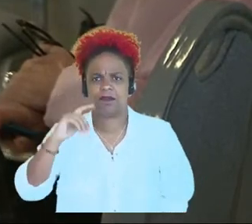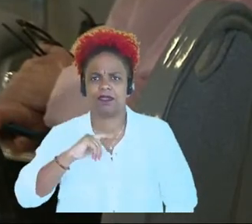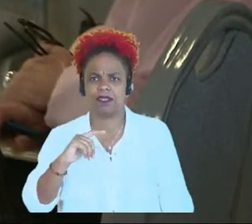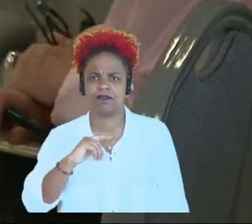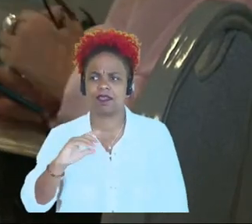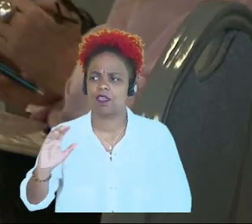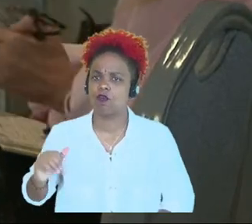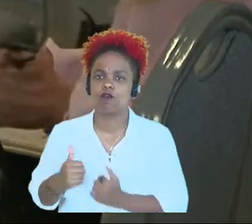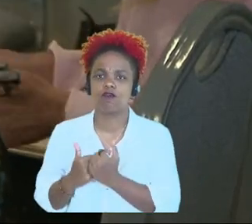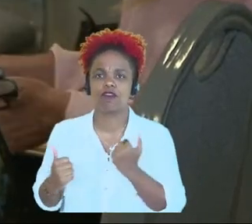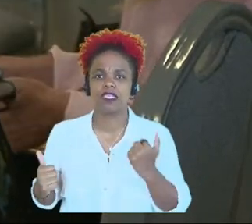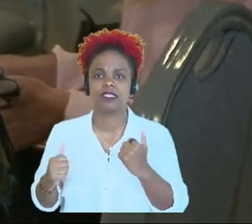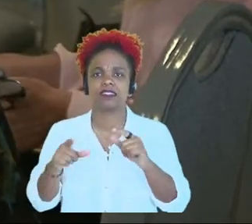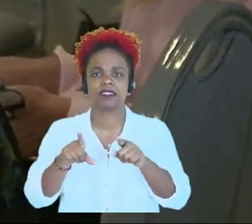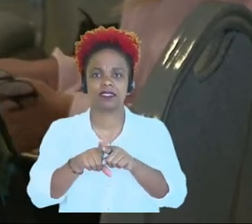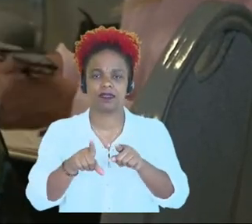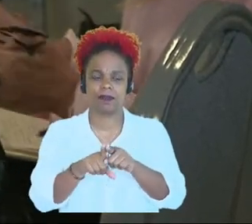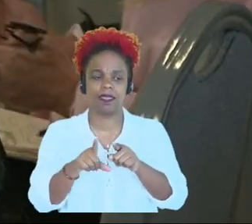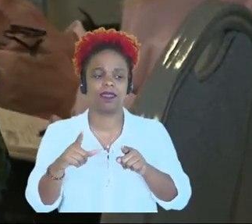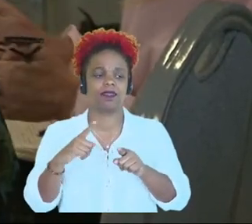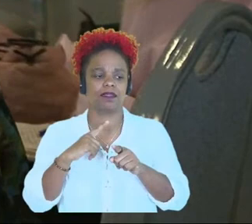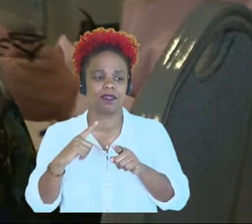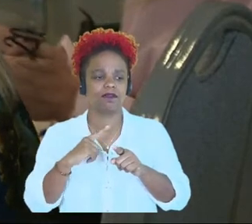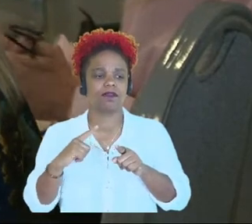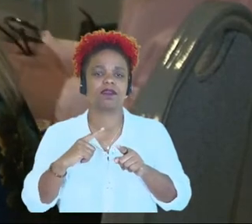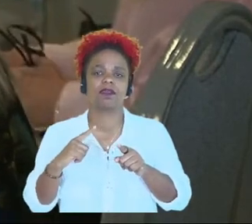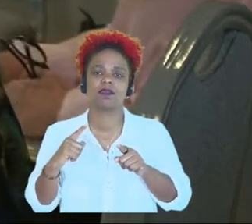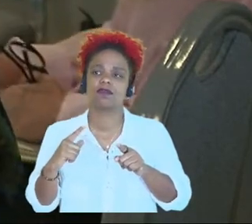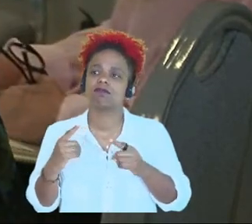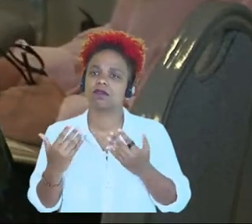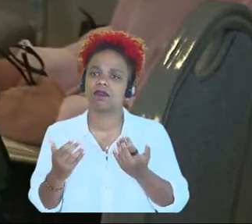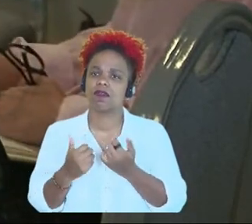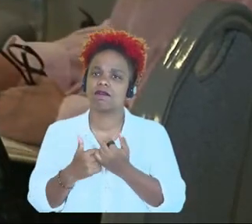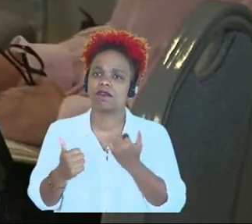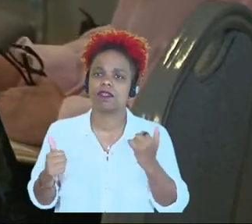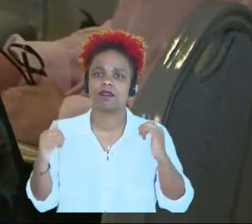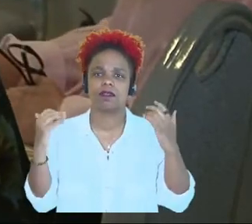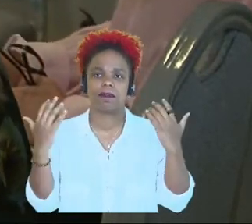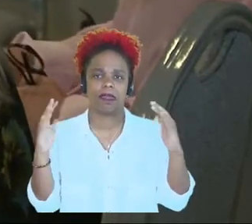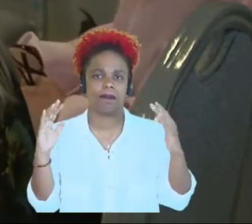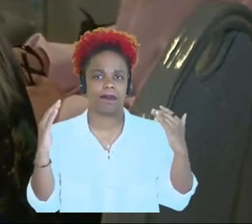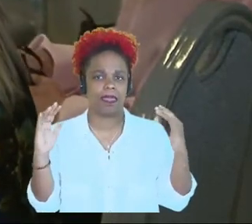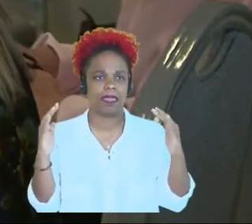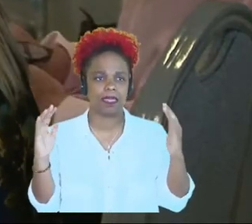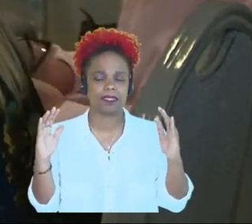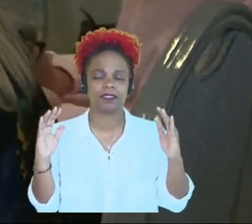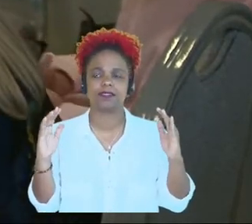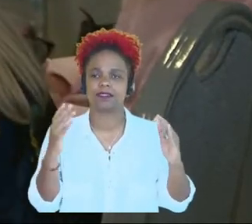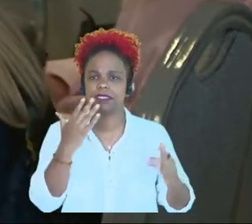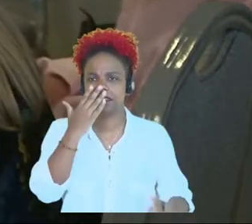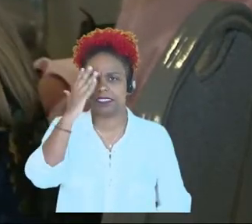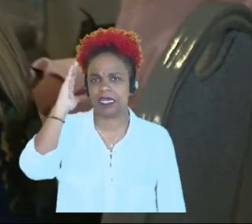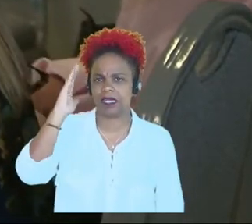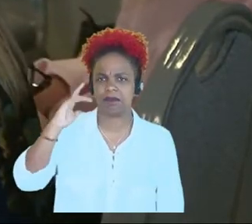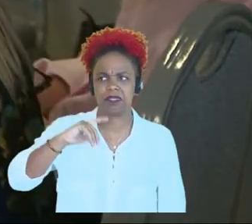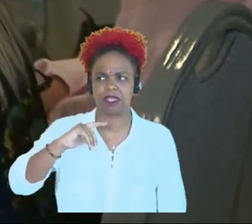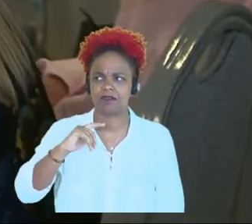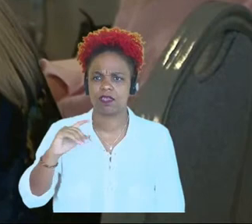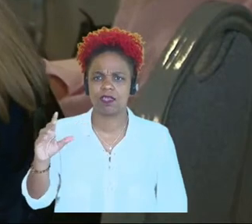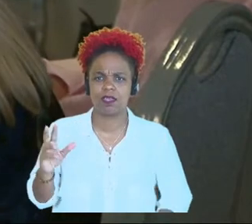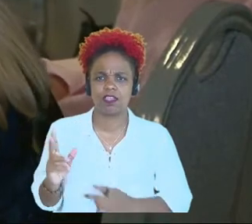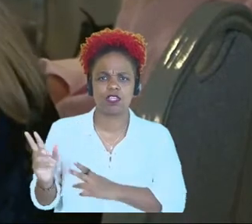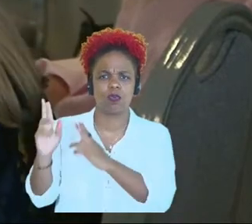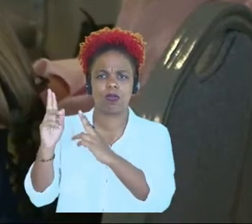se encarregar da transição, do vice parabenizar, e o Trump, né, dar